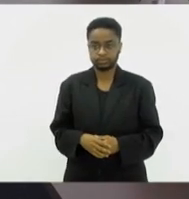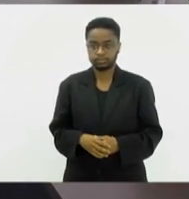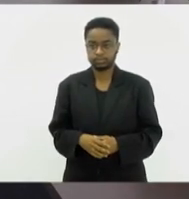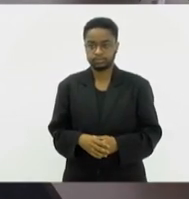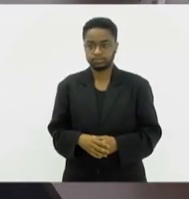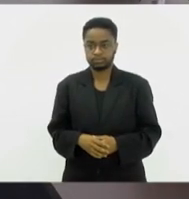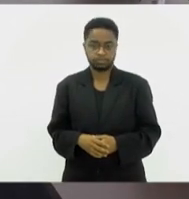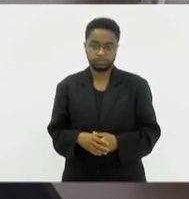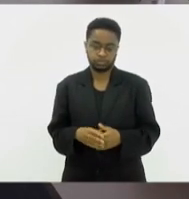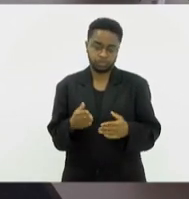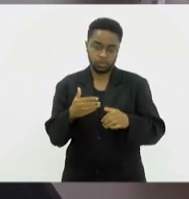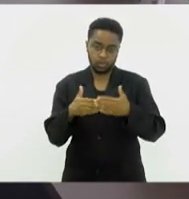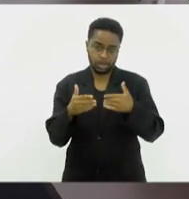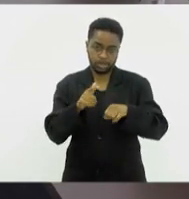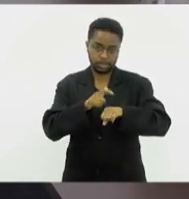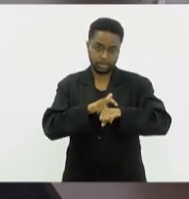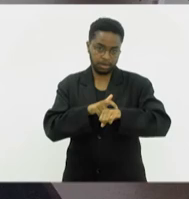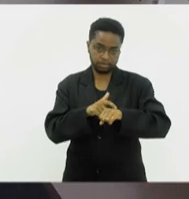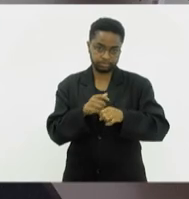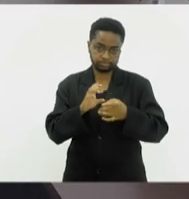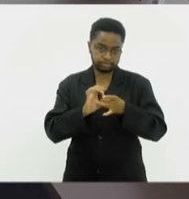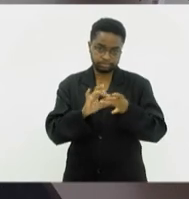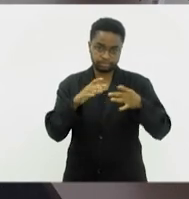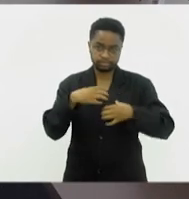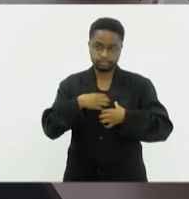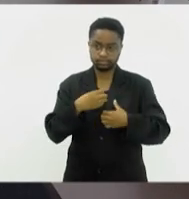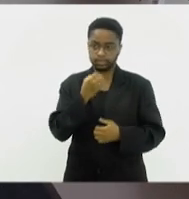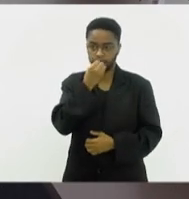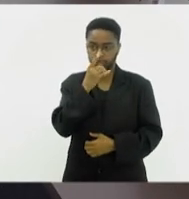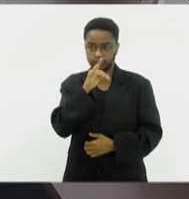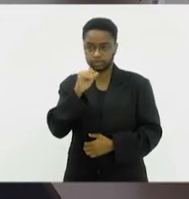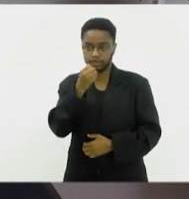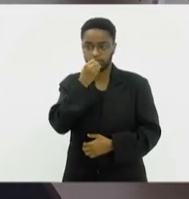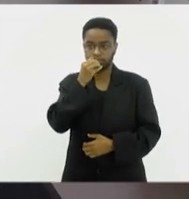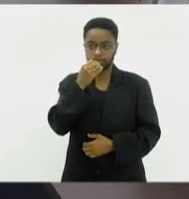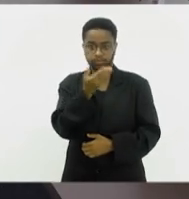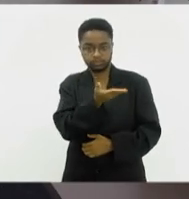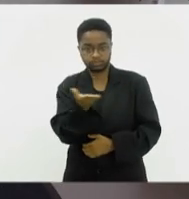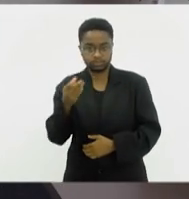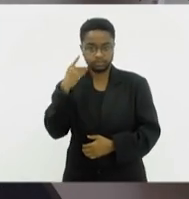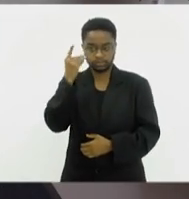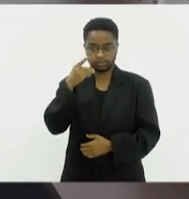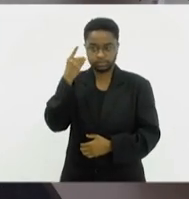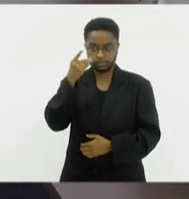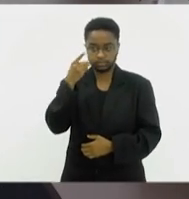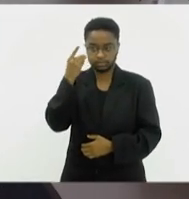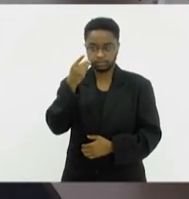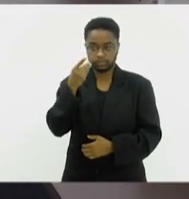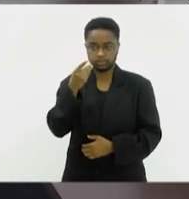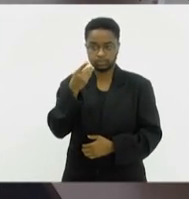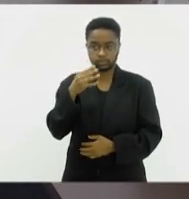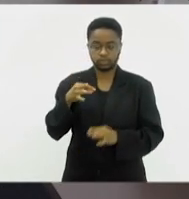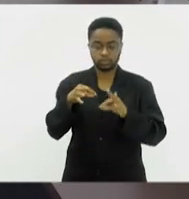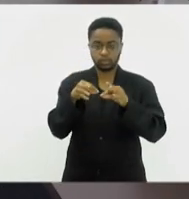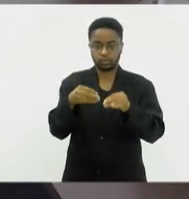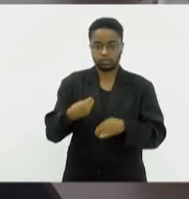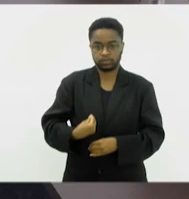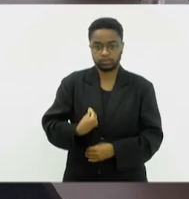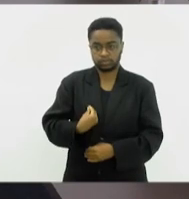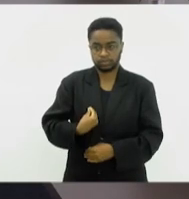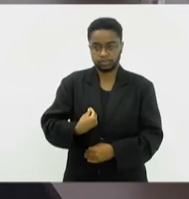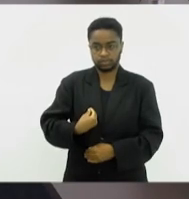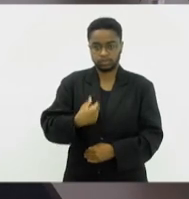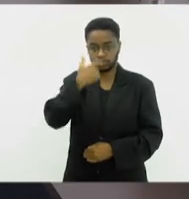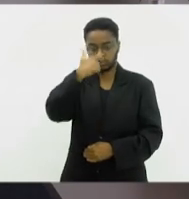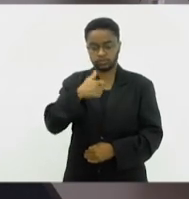tempo que quiser, fique à vontade. Bom dia, nobres deputados, presidente Rodrigo Amorim, todos presentes. Meu